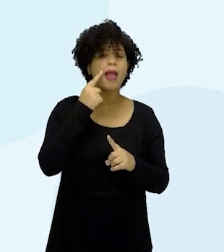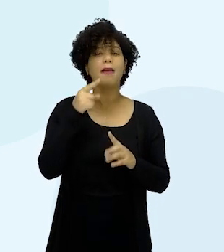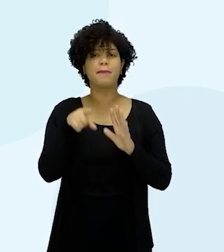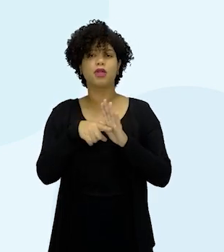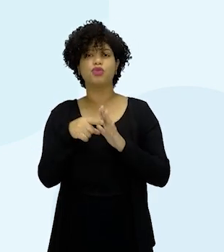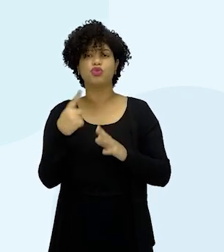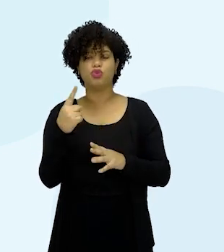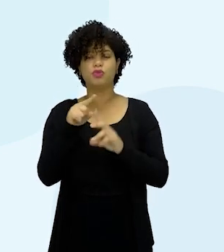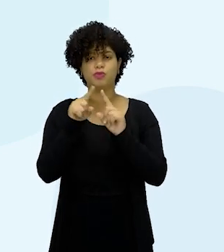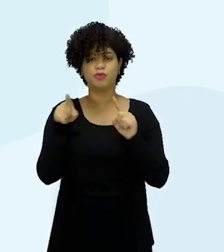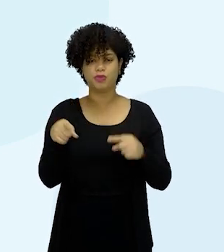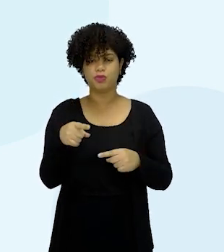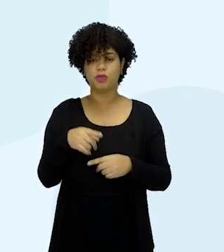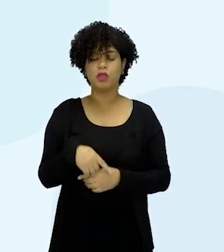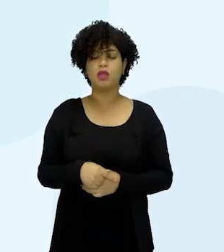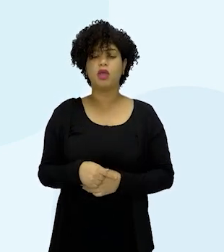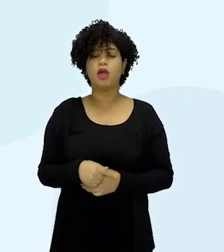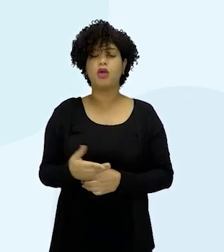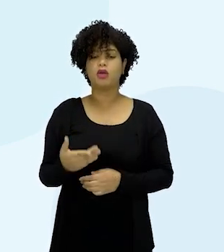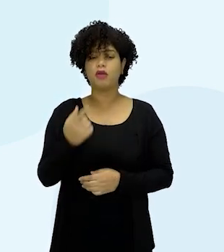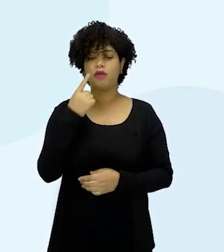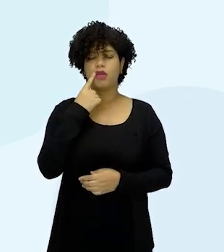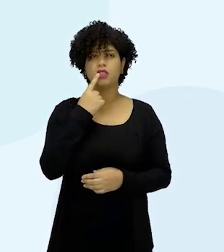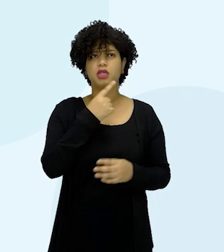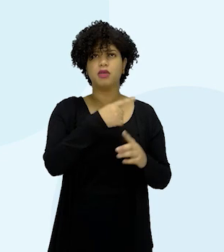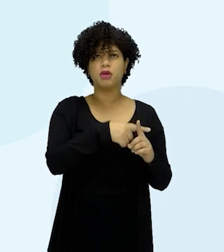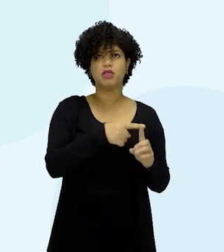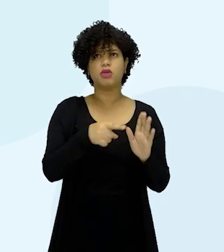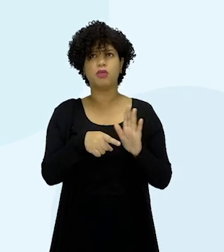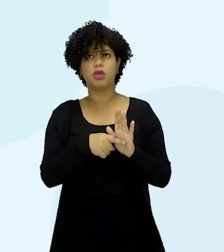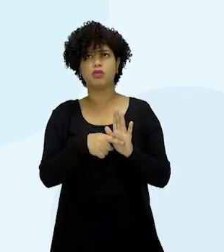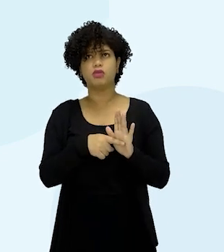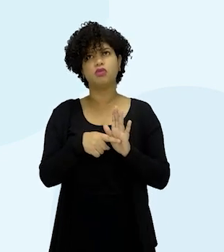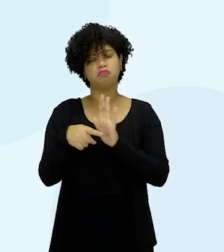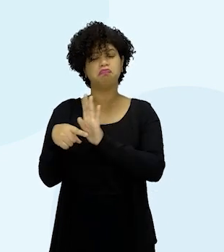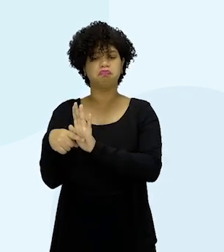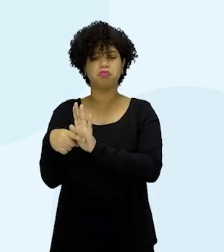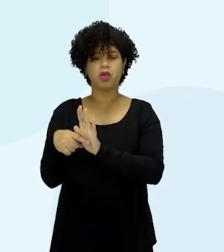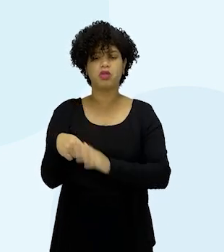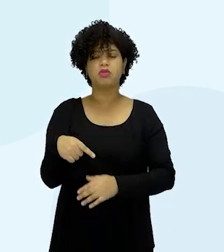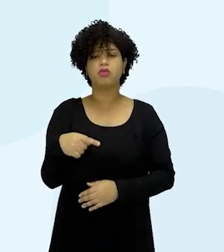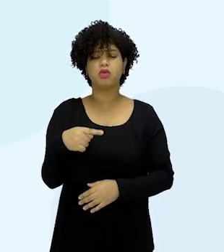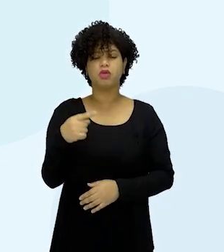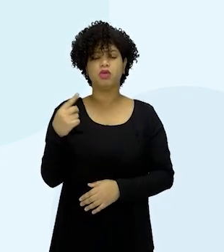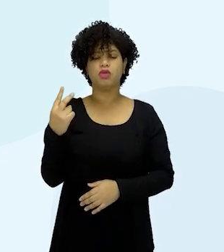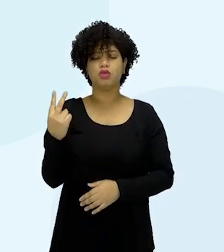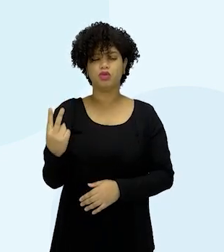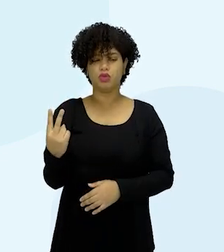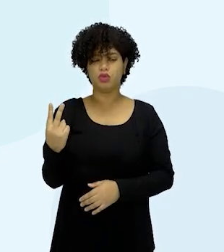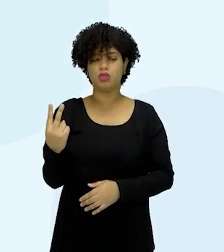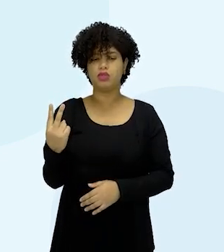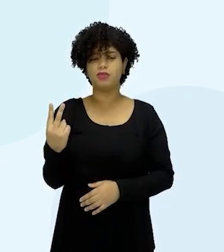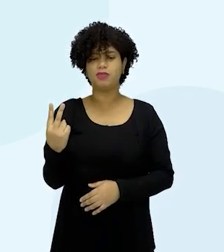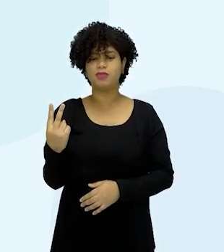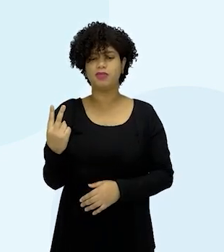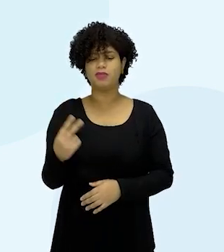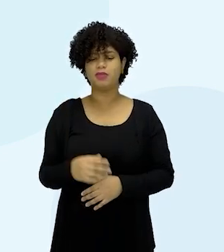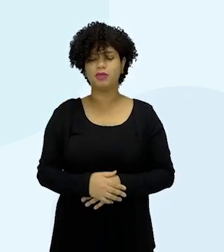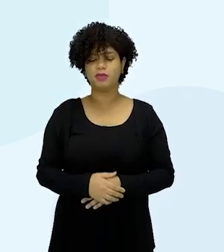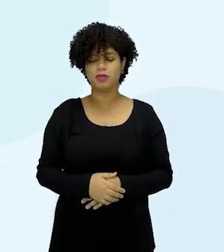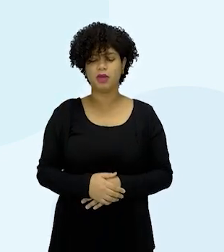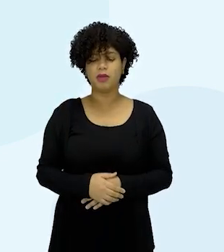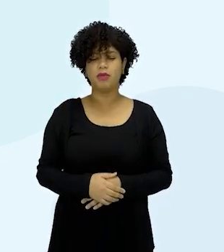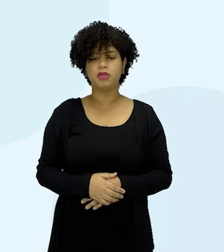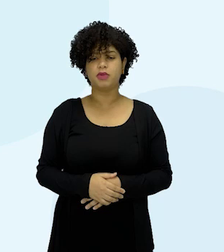parênteses, menos 1. Sinais diferentes, menos, 2 vezes 1, 2. Então, o menos 1 do primeiro conjunto tem que ser ligado com